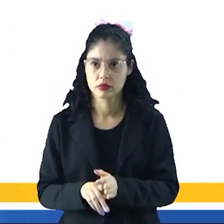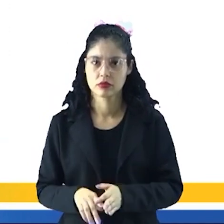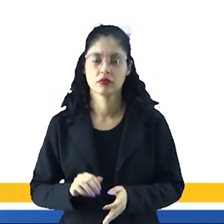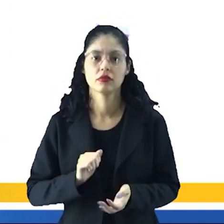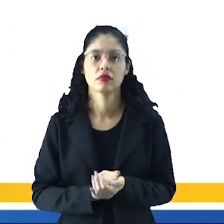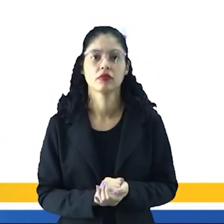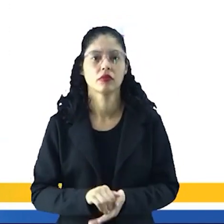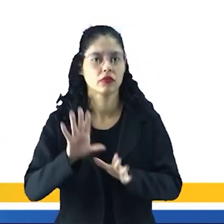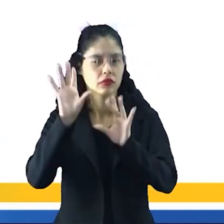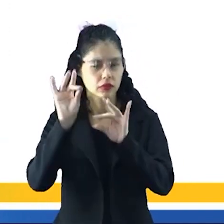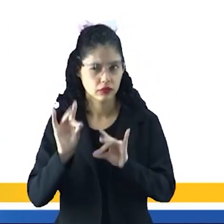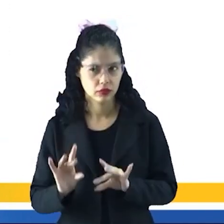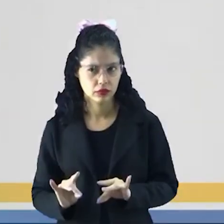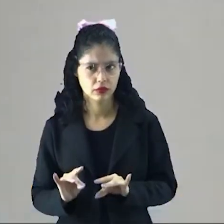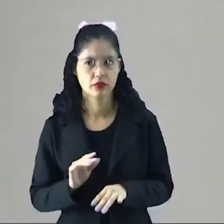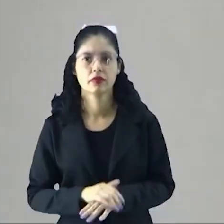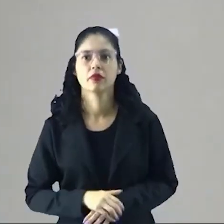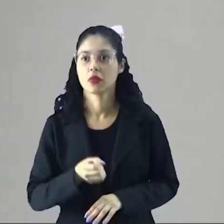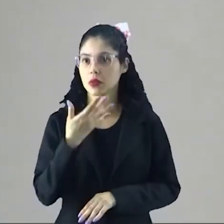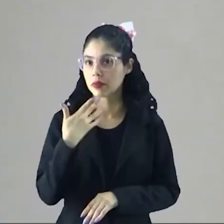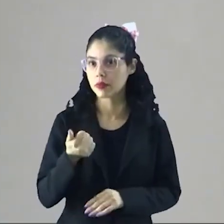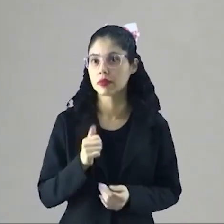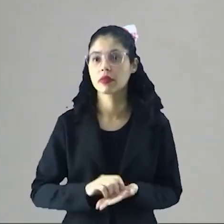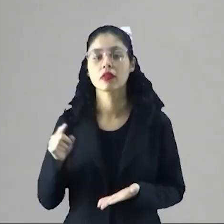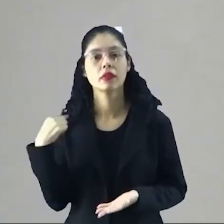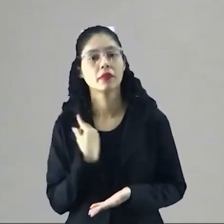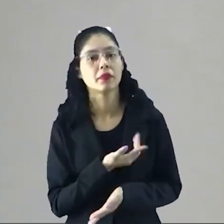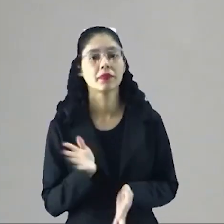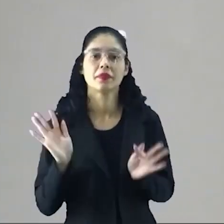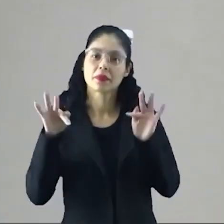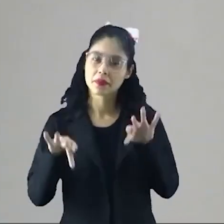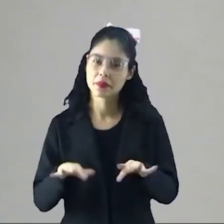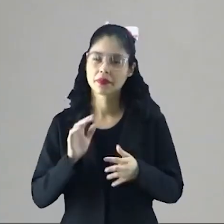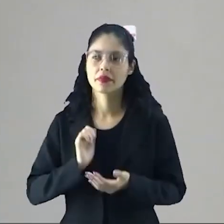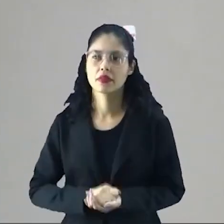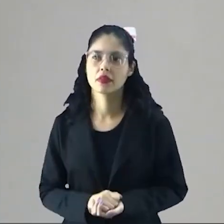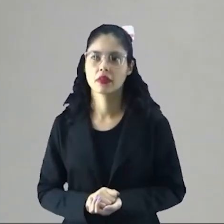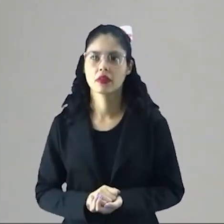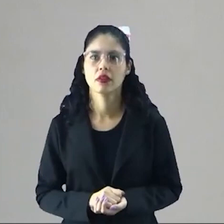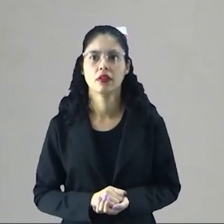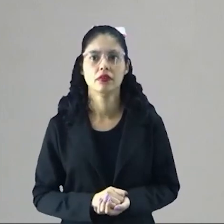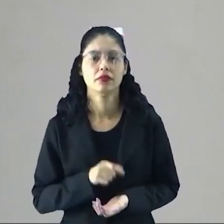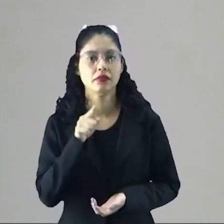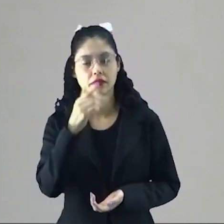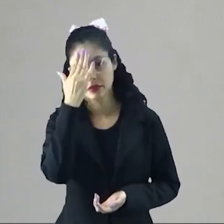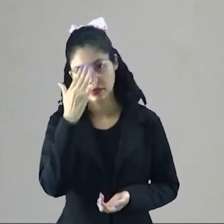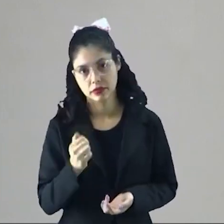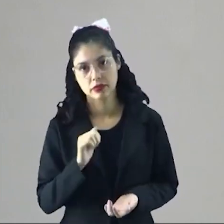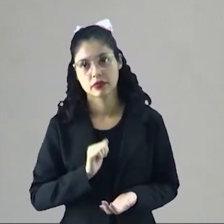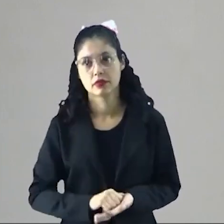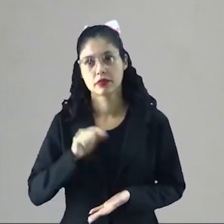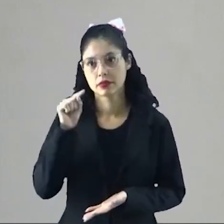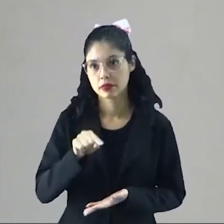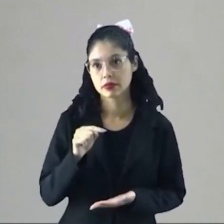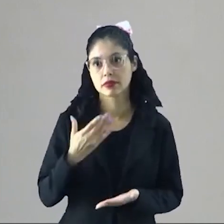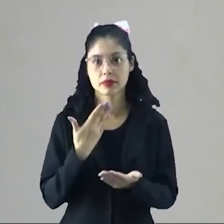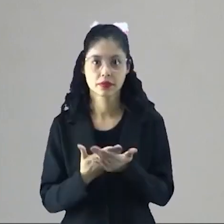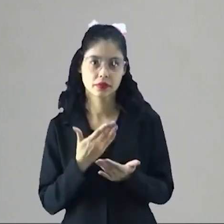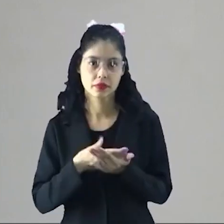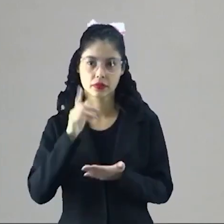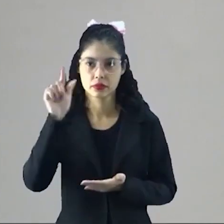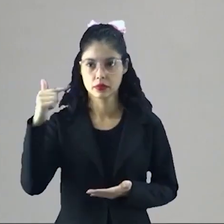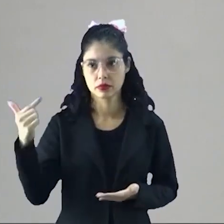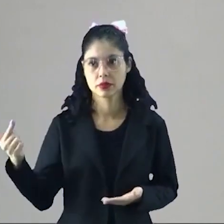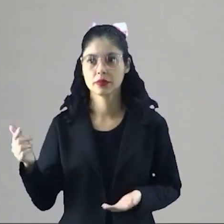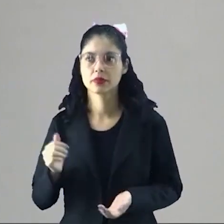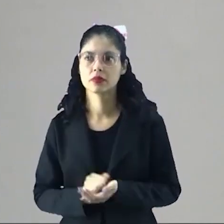horizonte estético. Tudo bem, gente? Nós vamos ficar por aqui, né? Você sabe que essa aula e